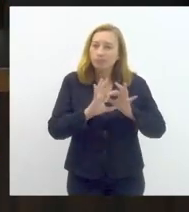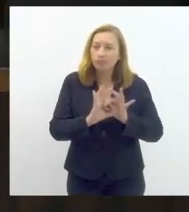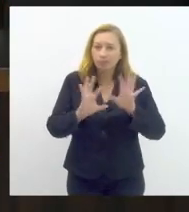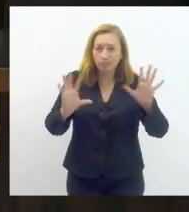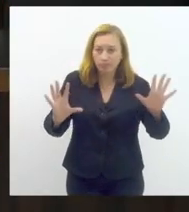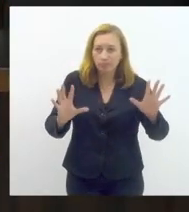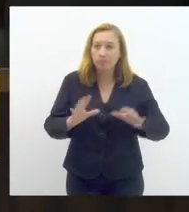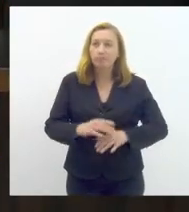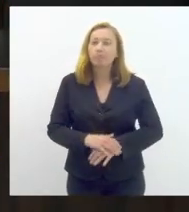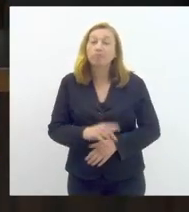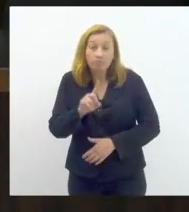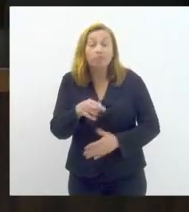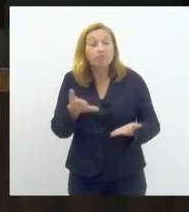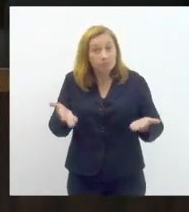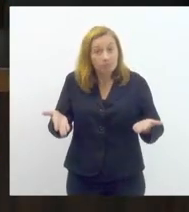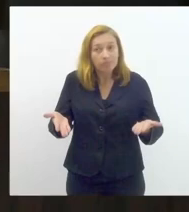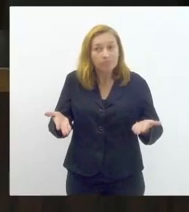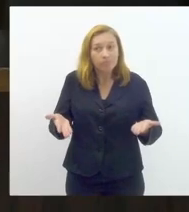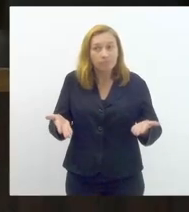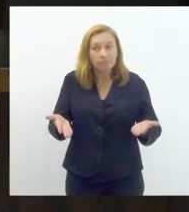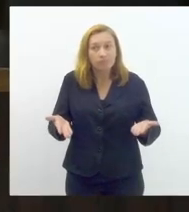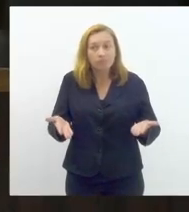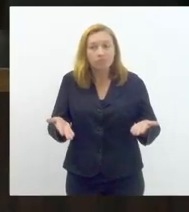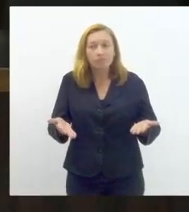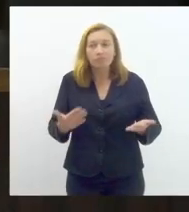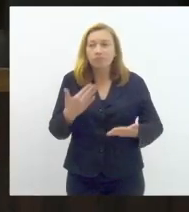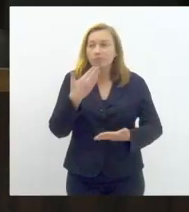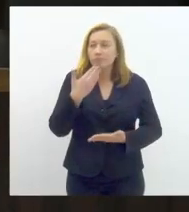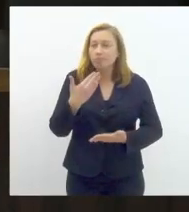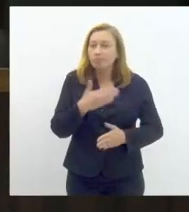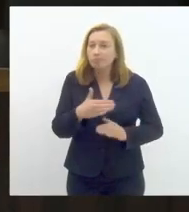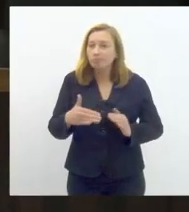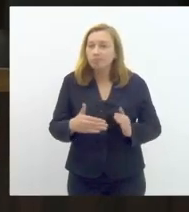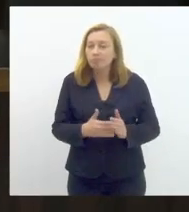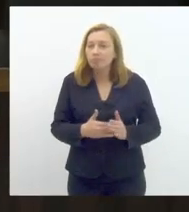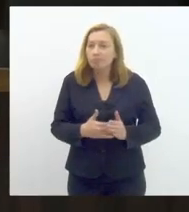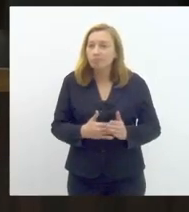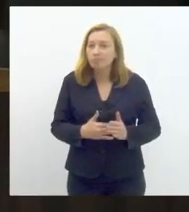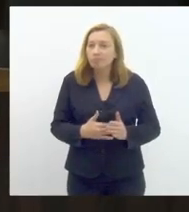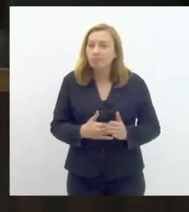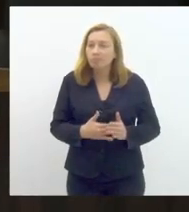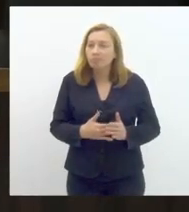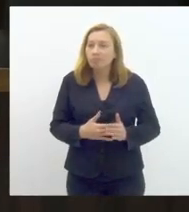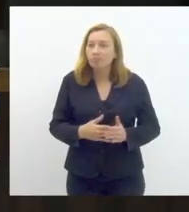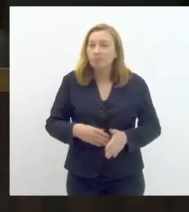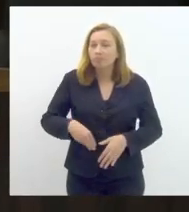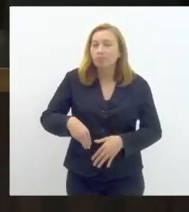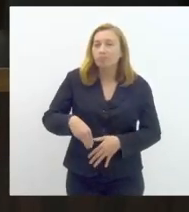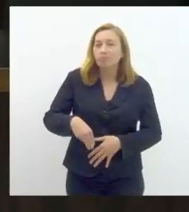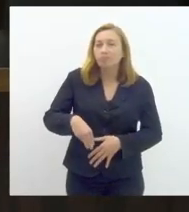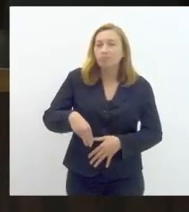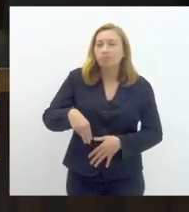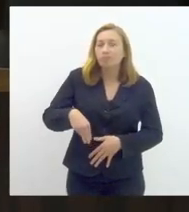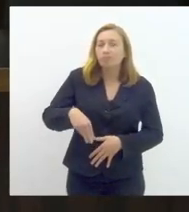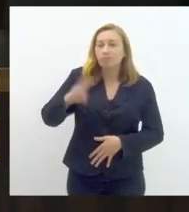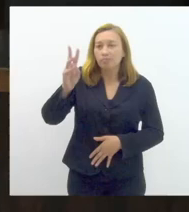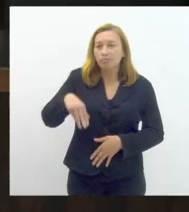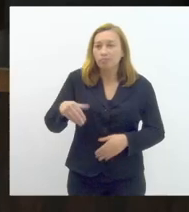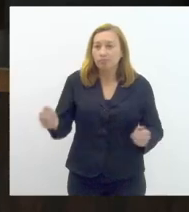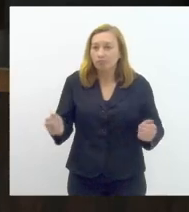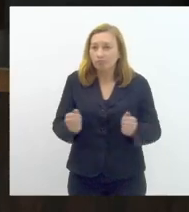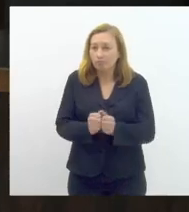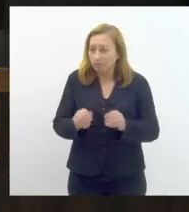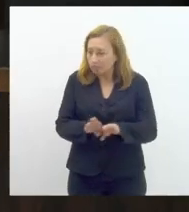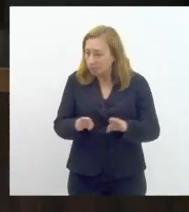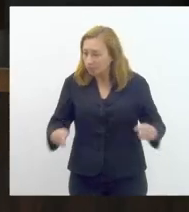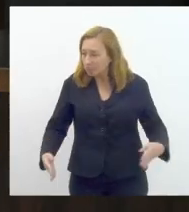democracia é isso. Então, eu quero pedir a todos, né, que quem, né, não ficou para compor a mesa, que